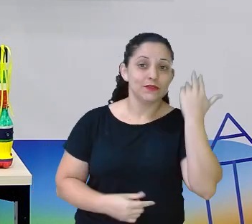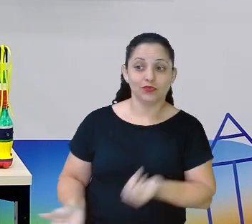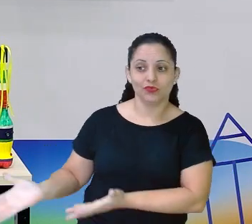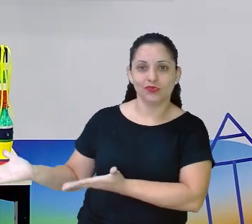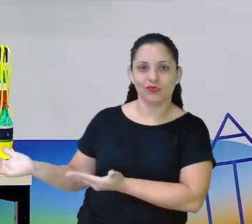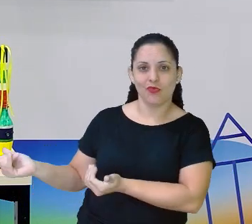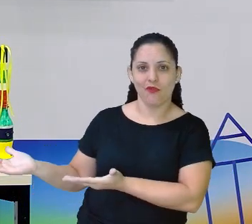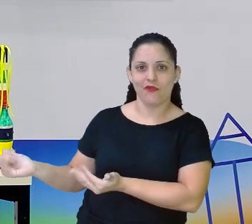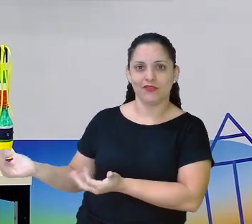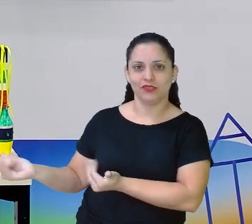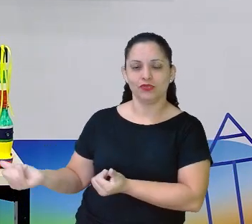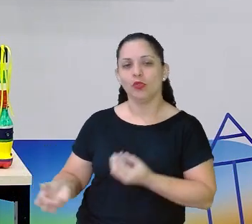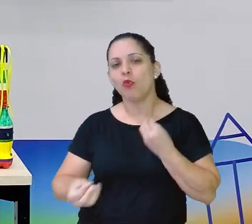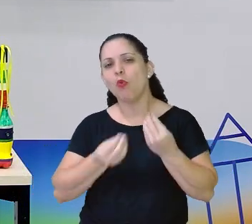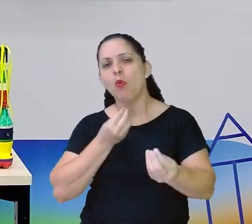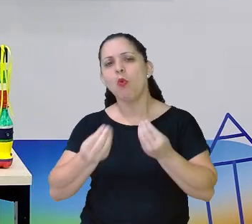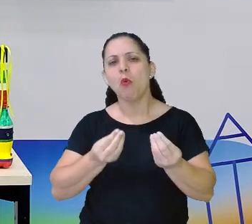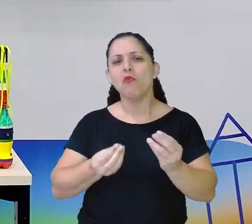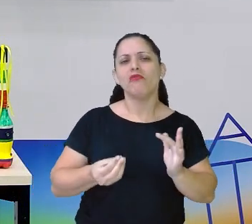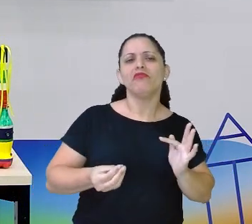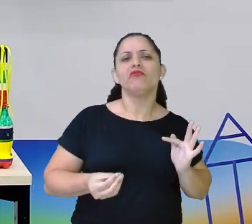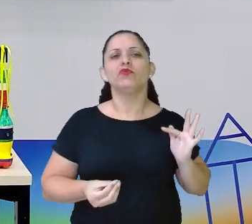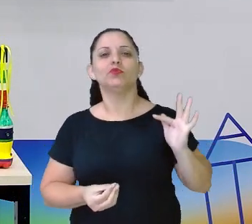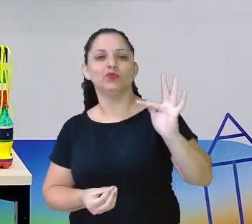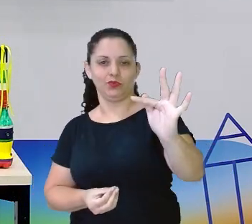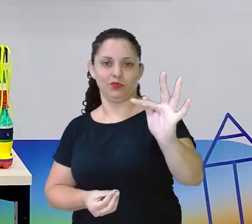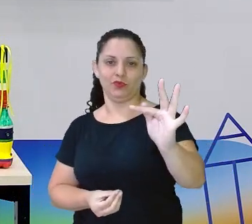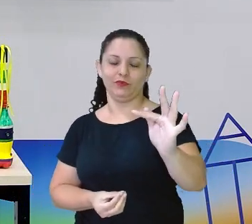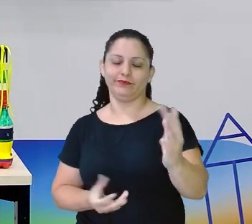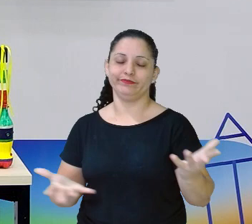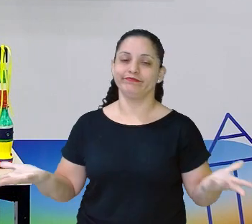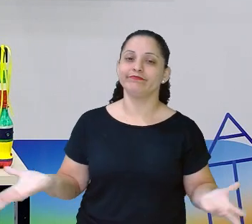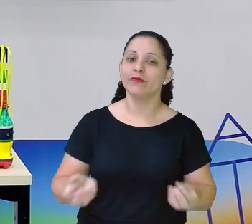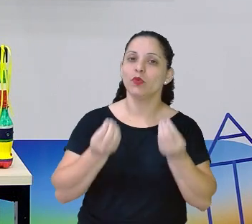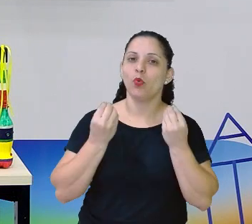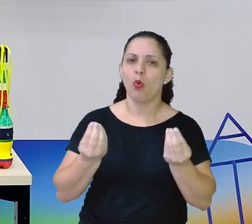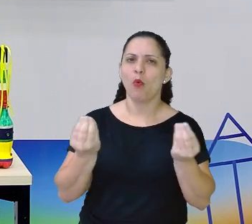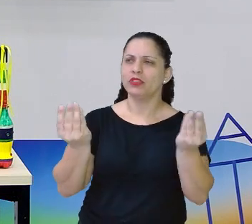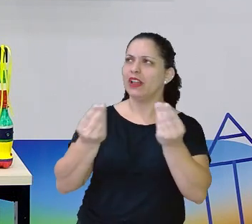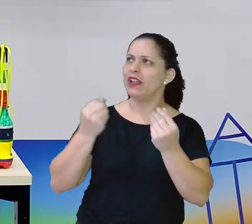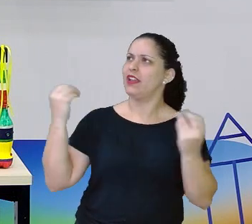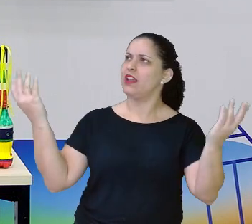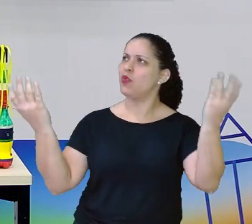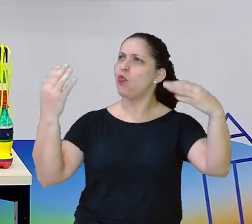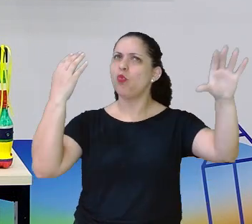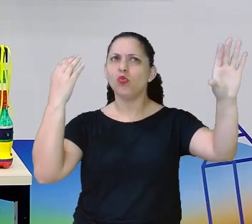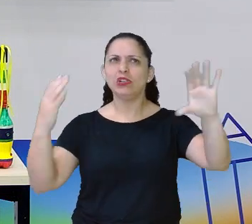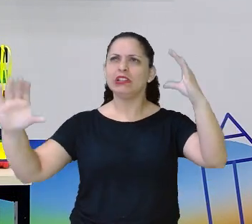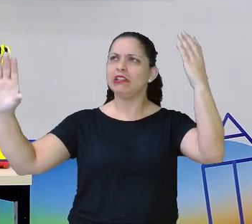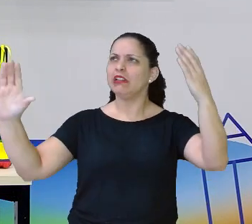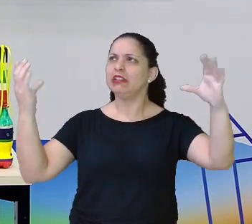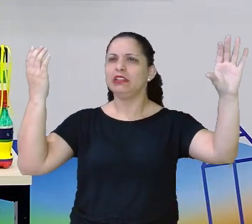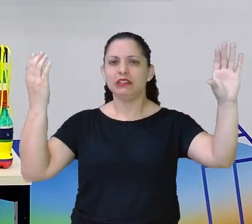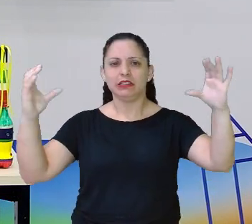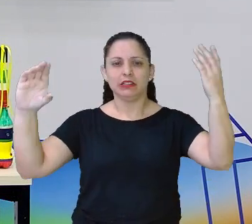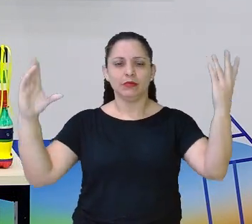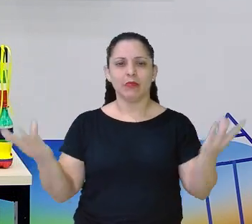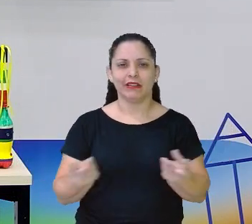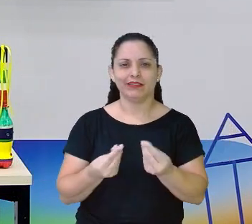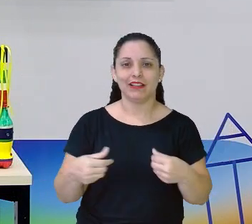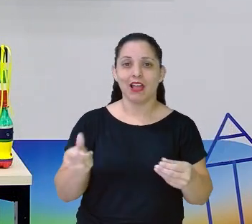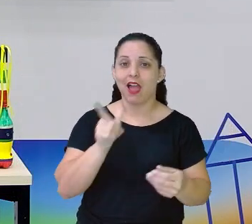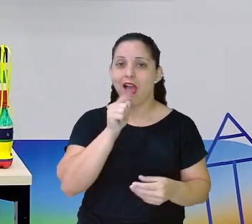jovens? Como é que vai ser lidar com o clima, lidar com a falta